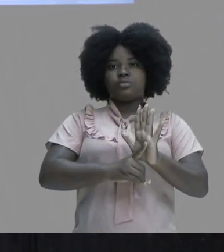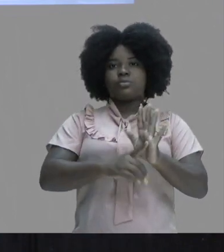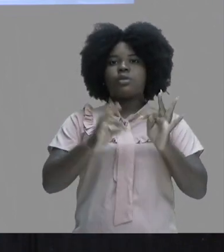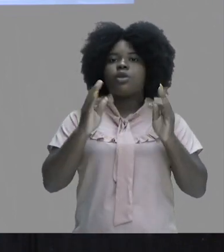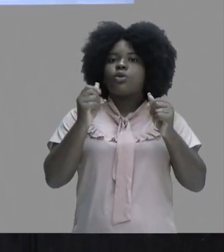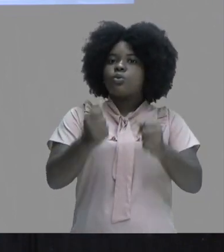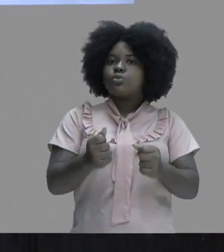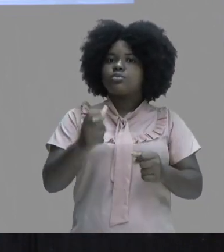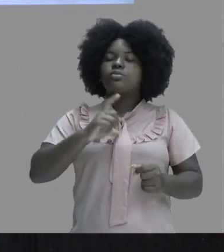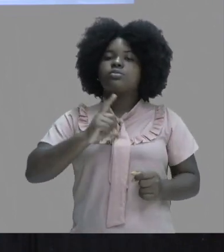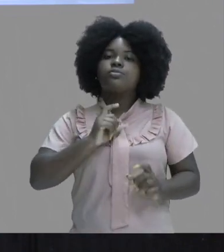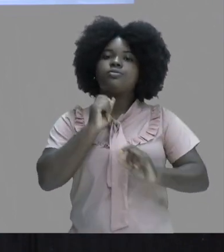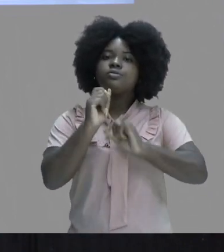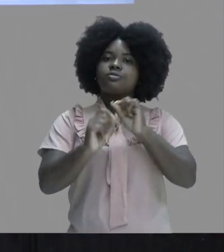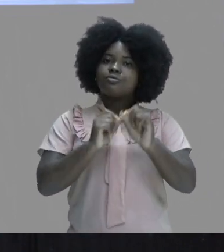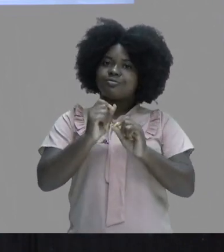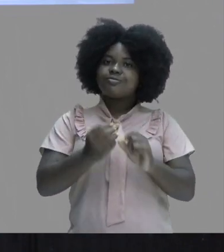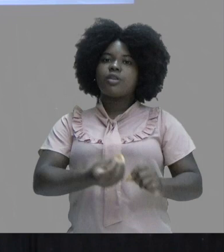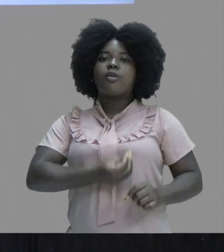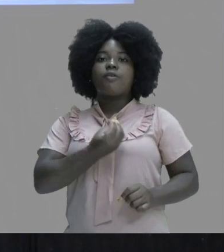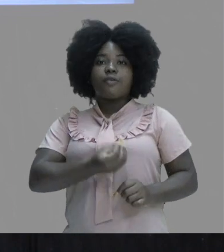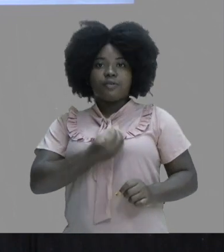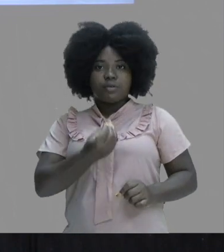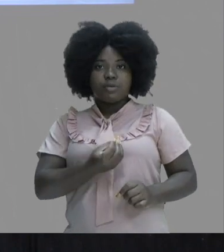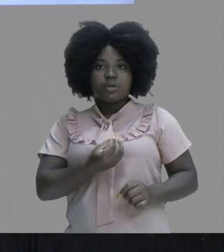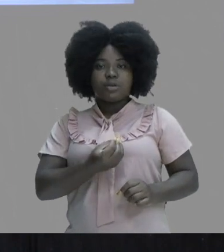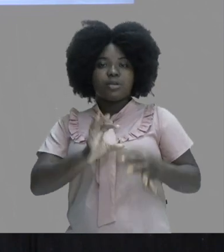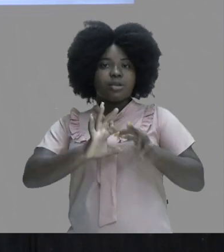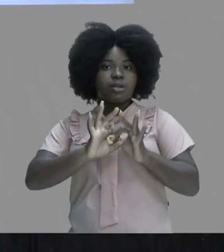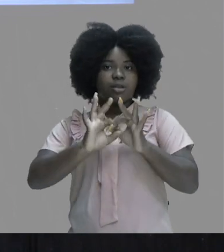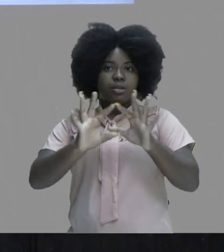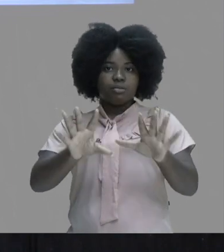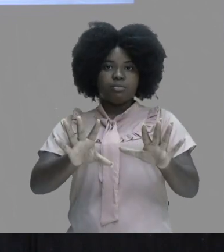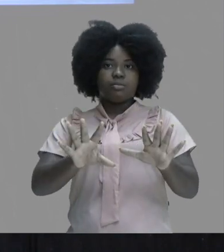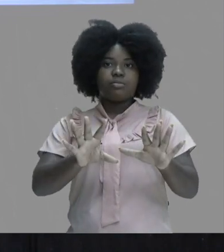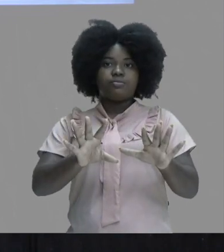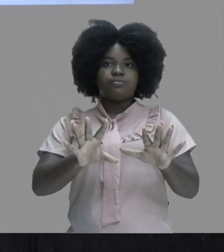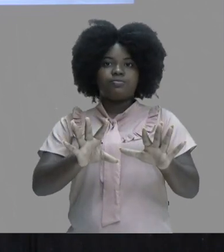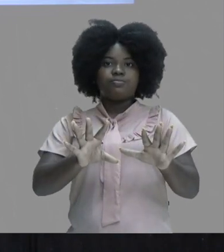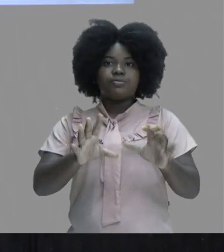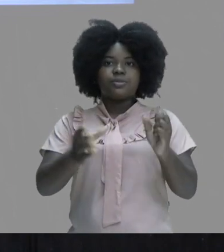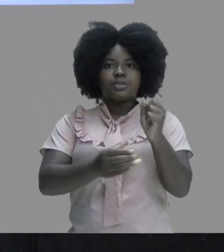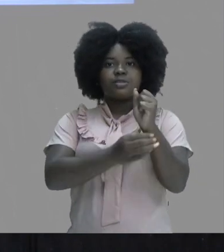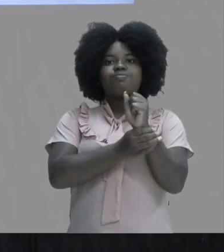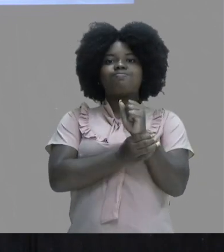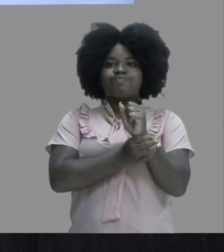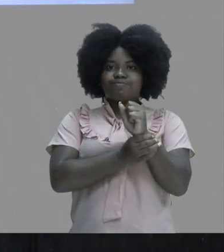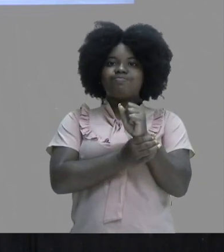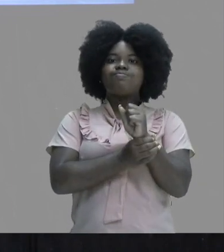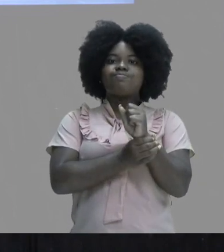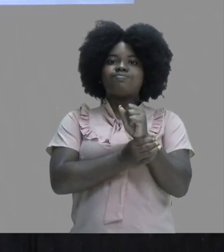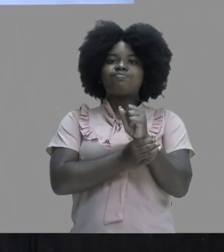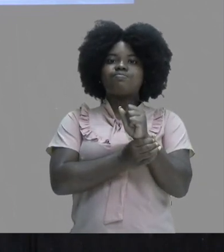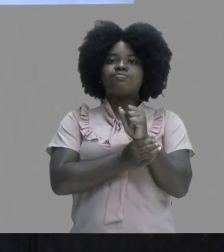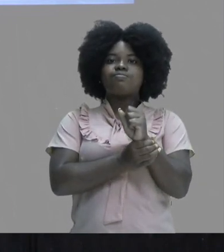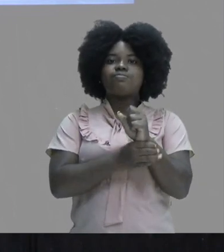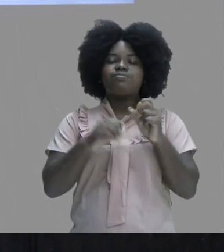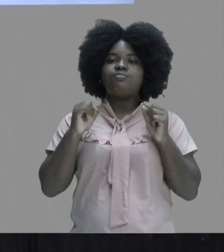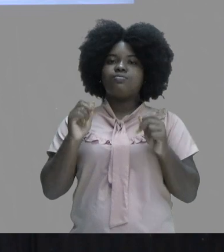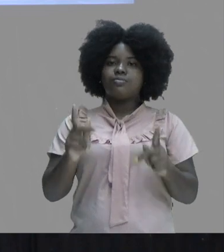pessoas têm, todas. Vida, liberdade e segurança pessoal.